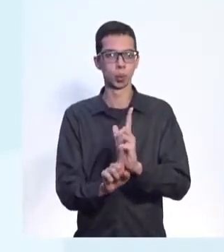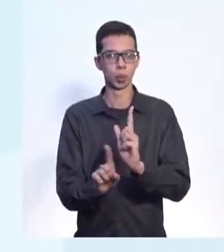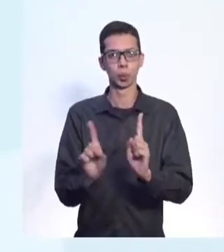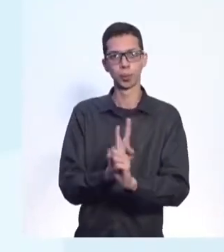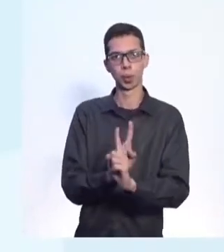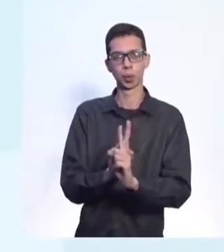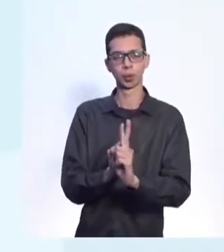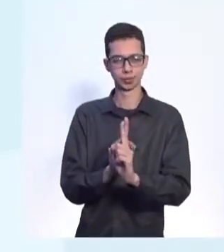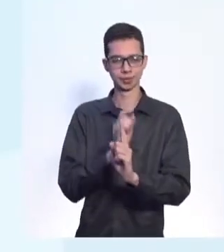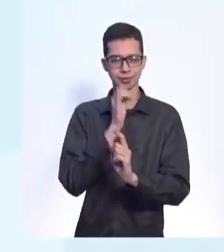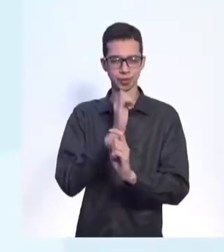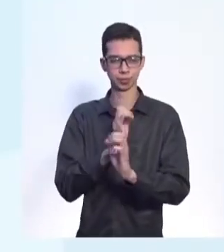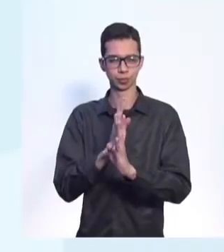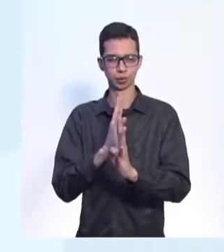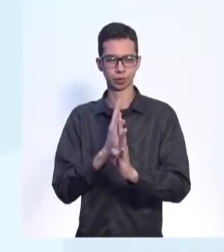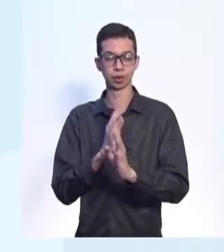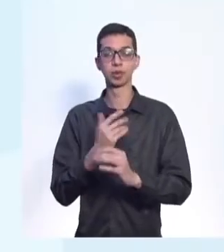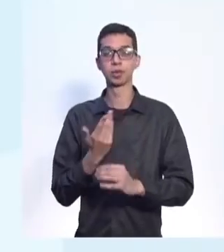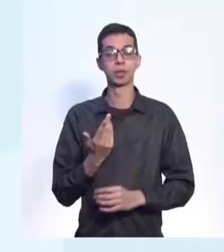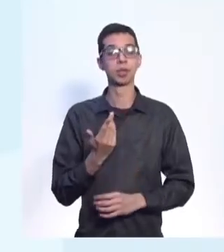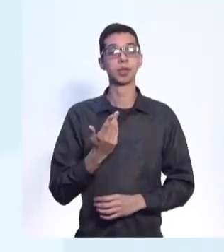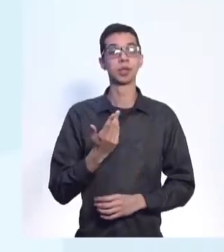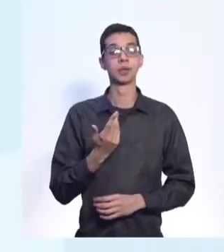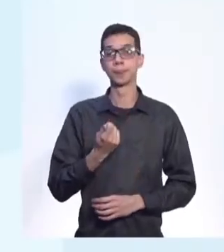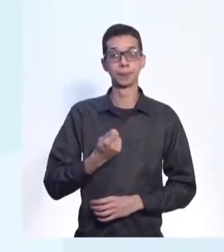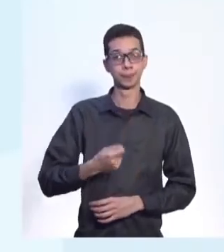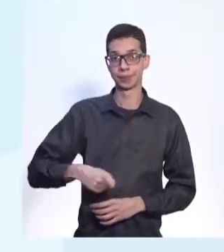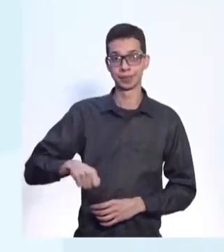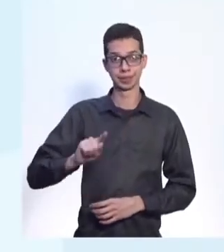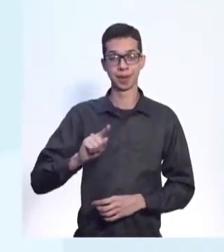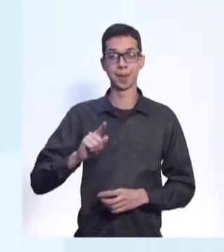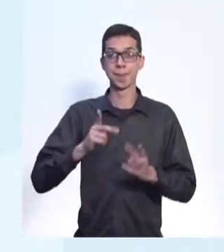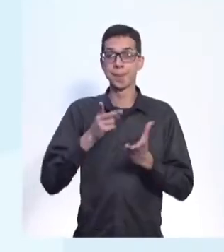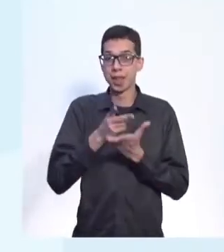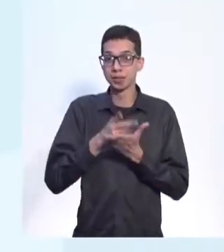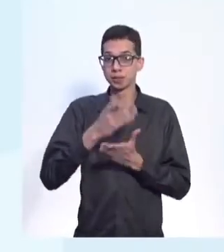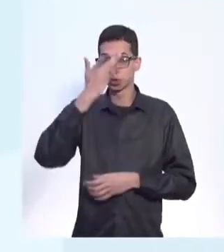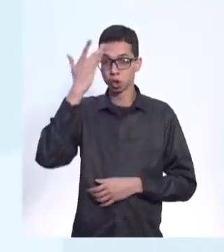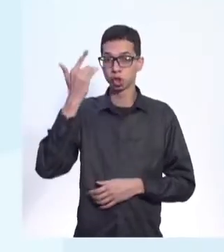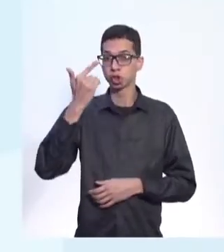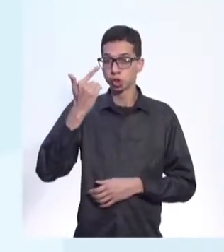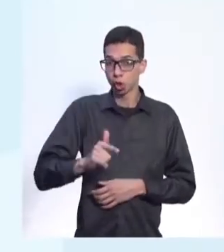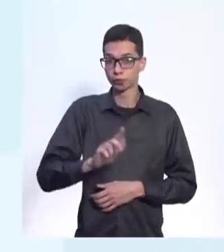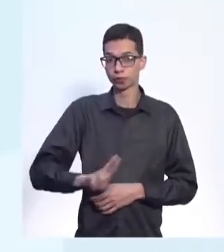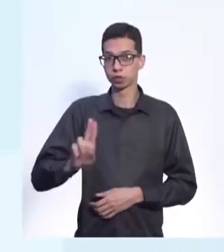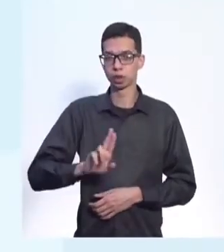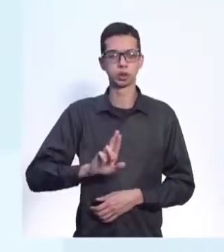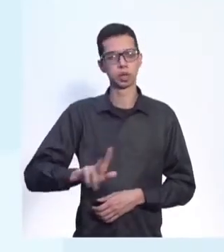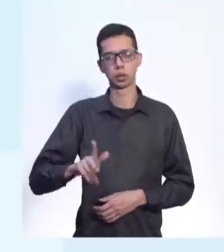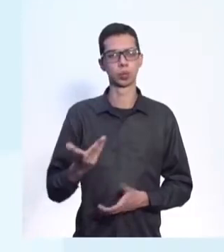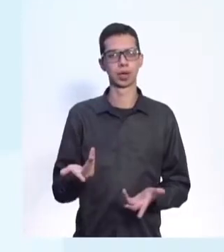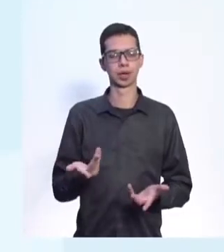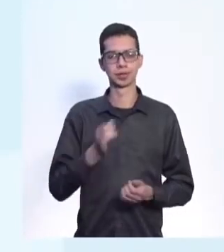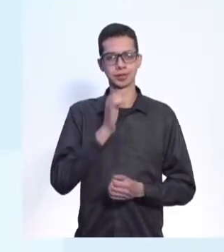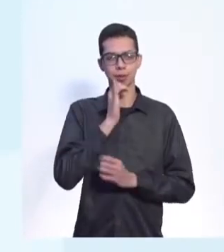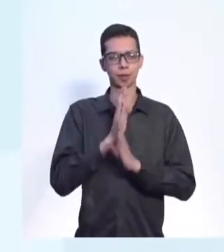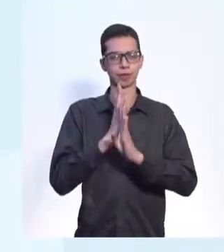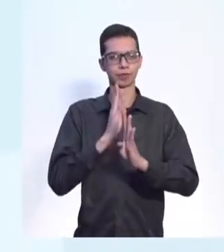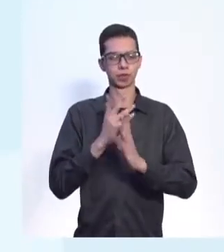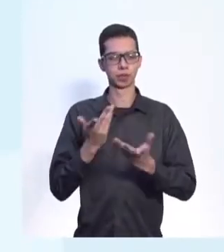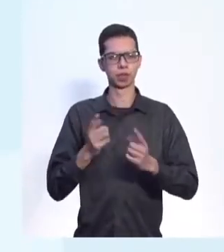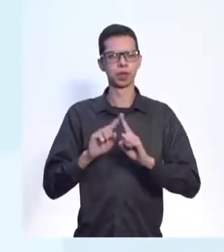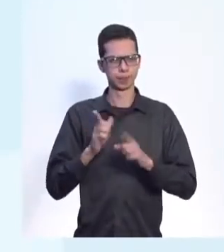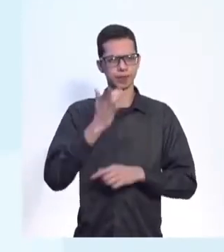sem repetição, né? Porque não dá para repetir a mesma pessoa, correto? Ai, mas esse tá fácil,